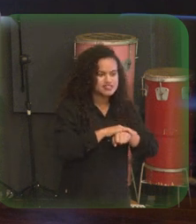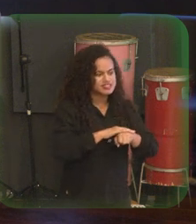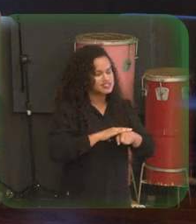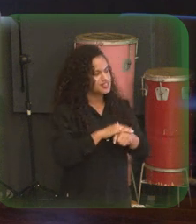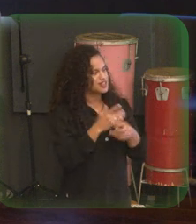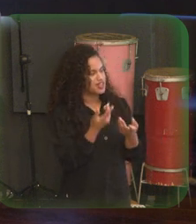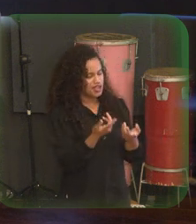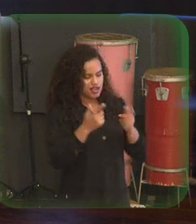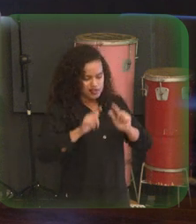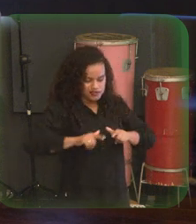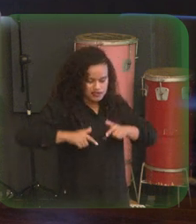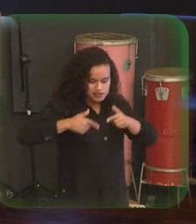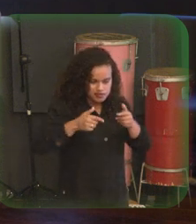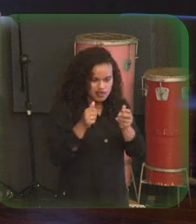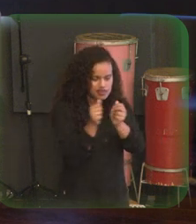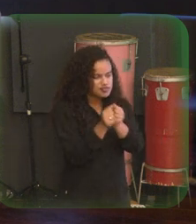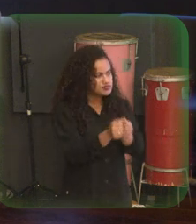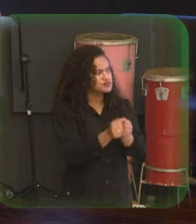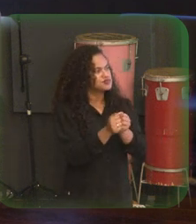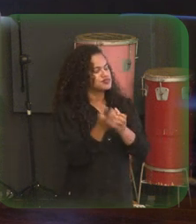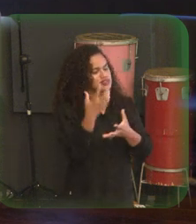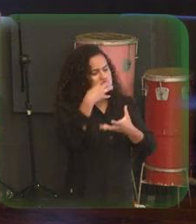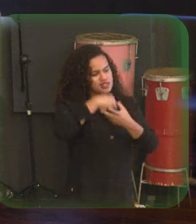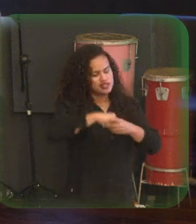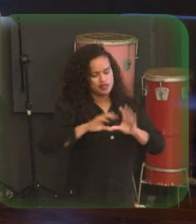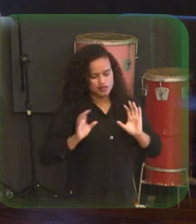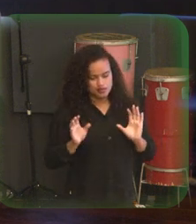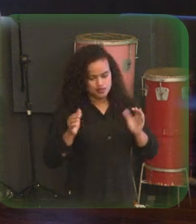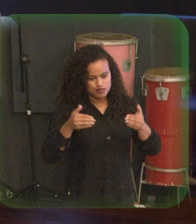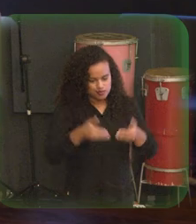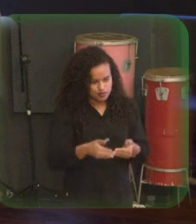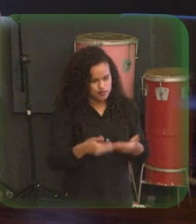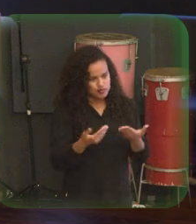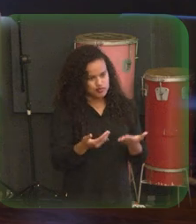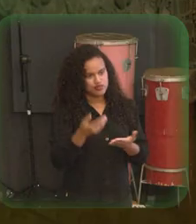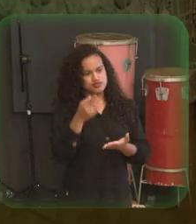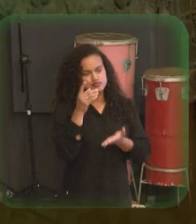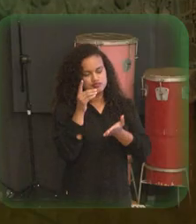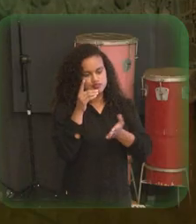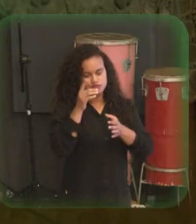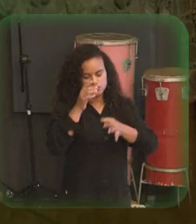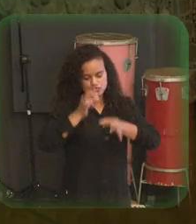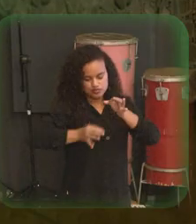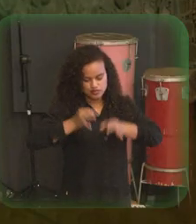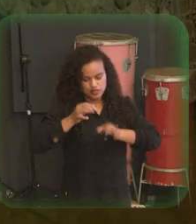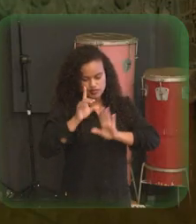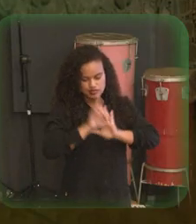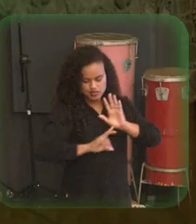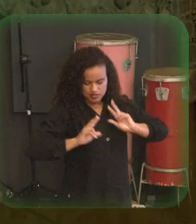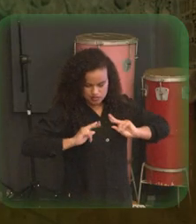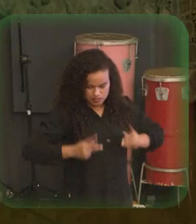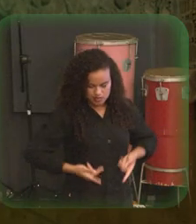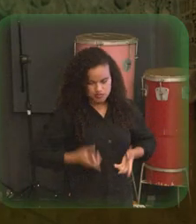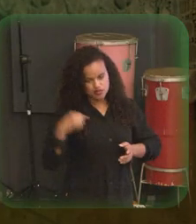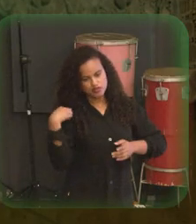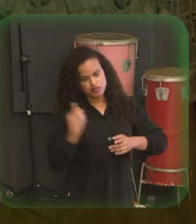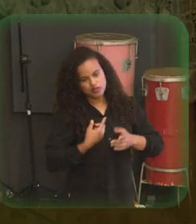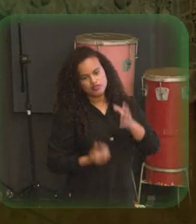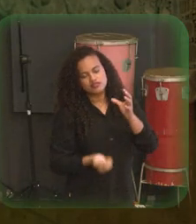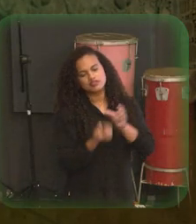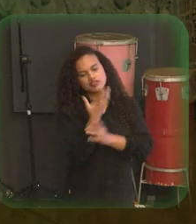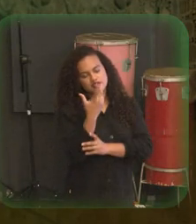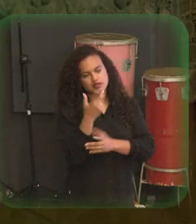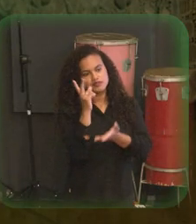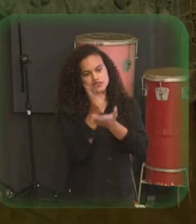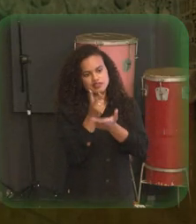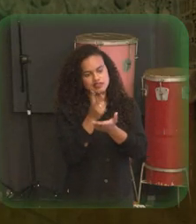travar, enfim, dentro do Fórum Nacional de Gestores e Gestoras de Direitos Humanos que nós criamos e que vai ser